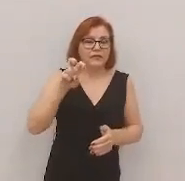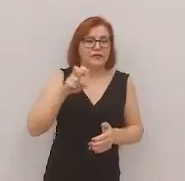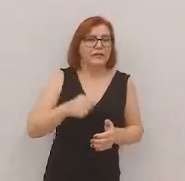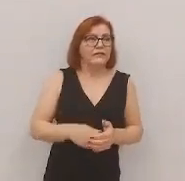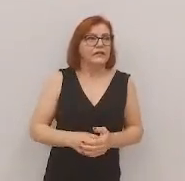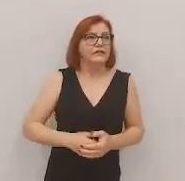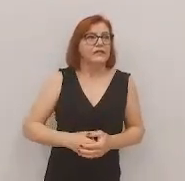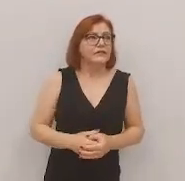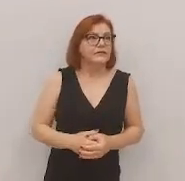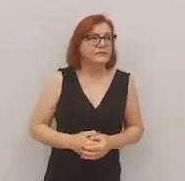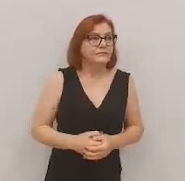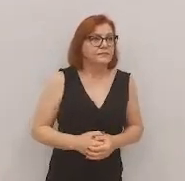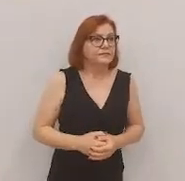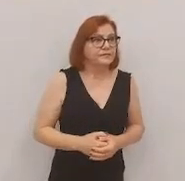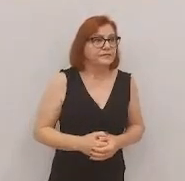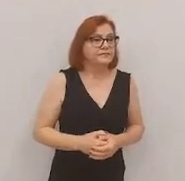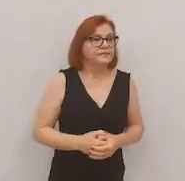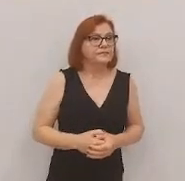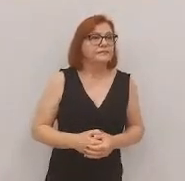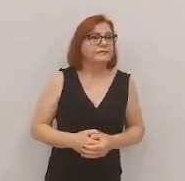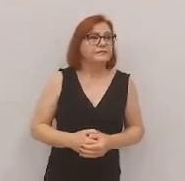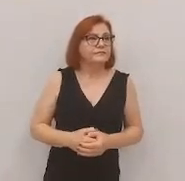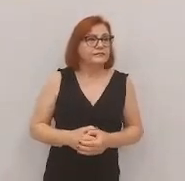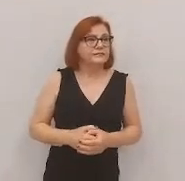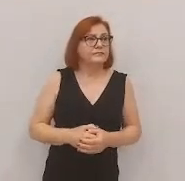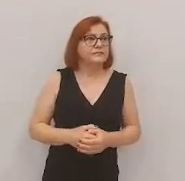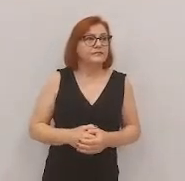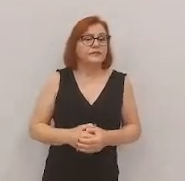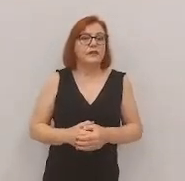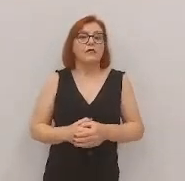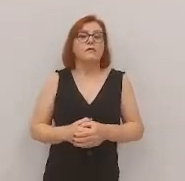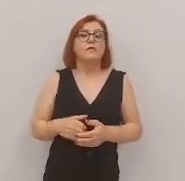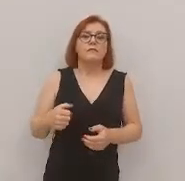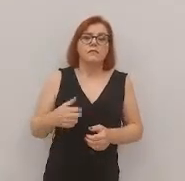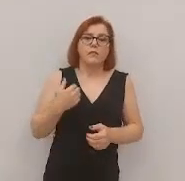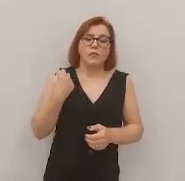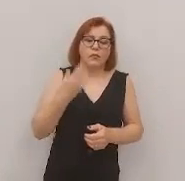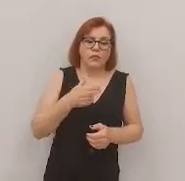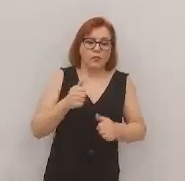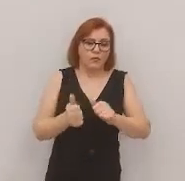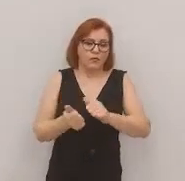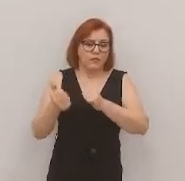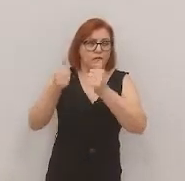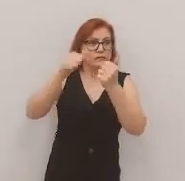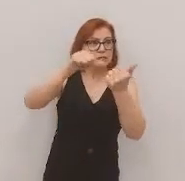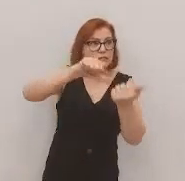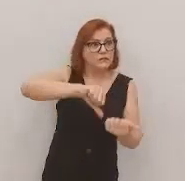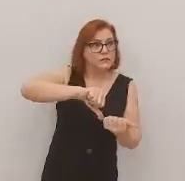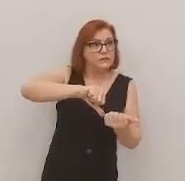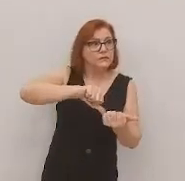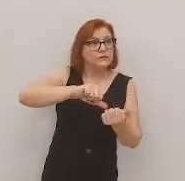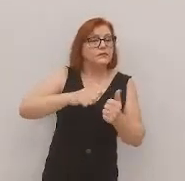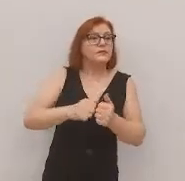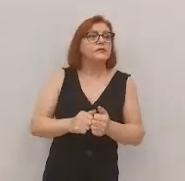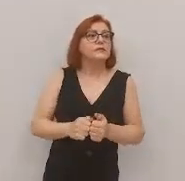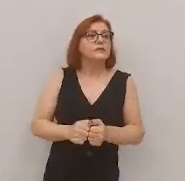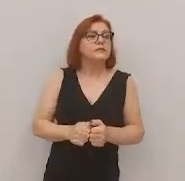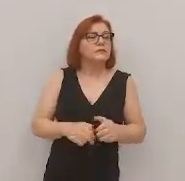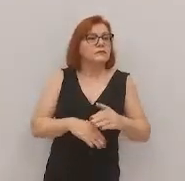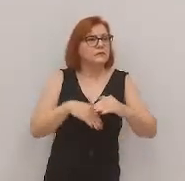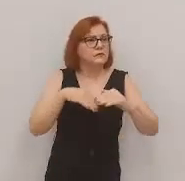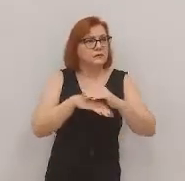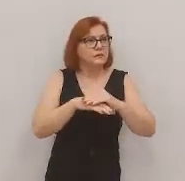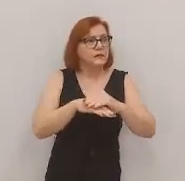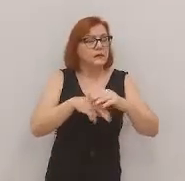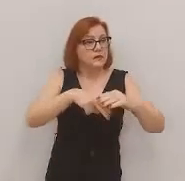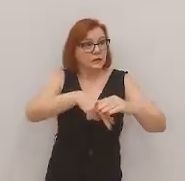12, 2:12. Sepultados com ele no batismo, nele também ressuscitastes